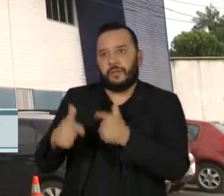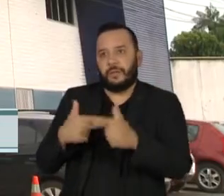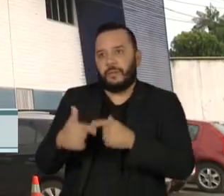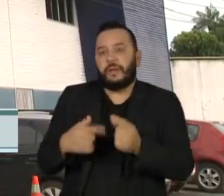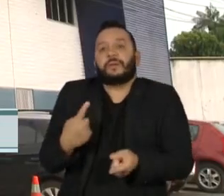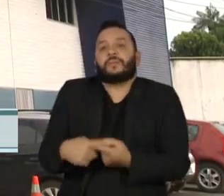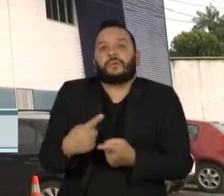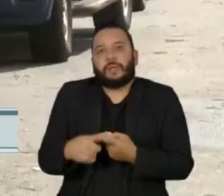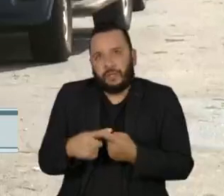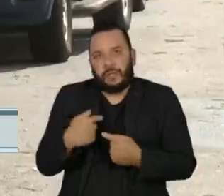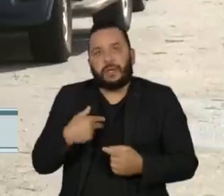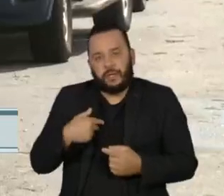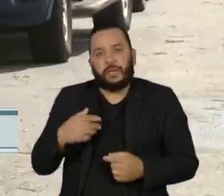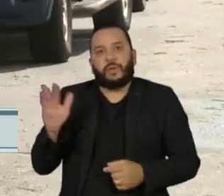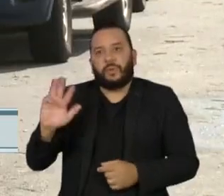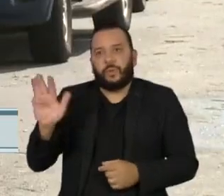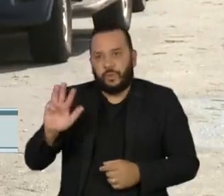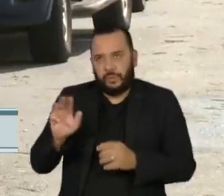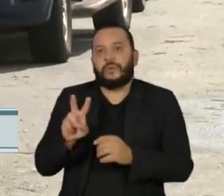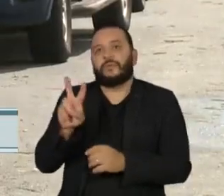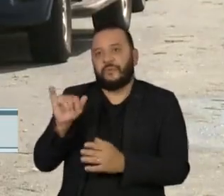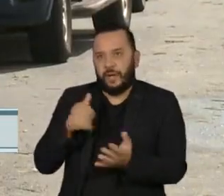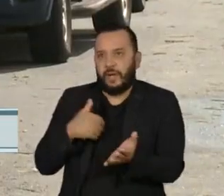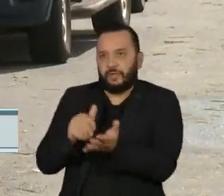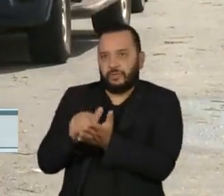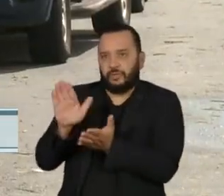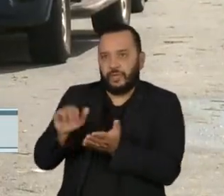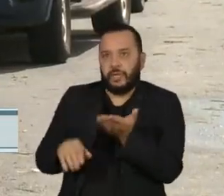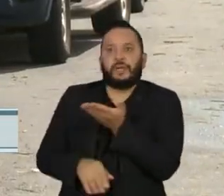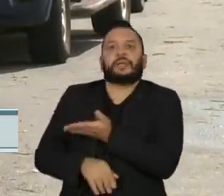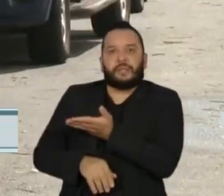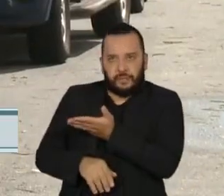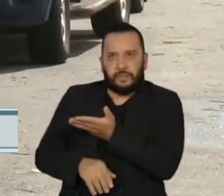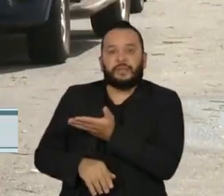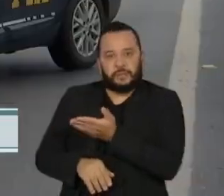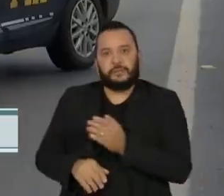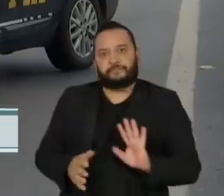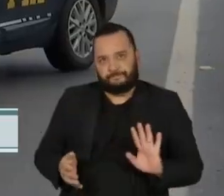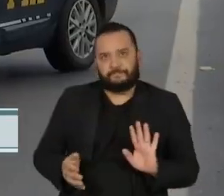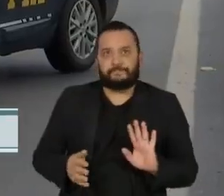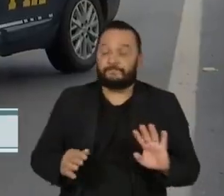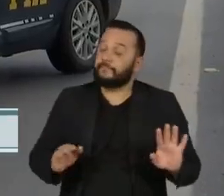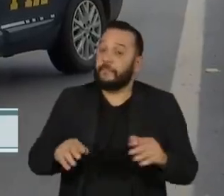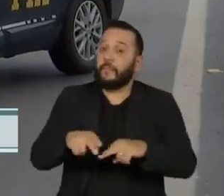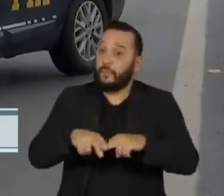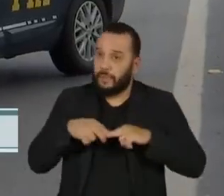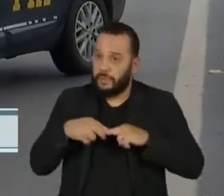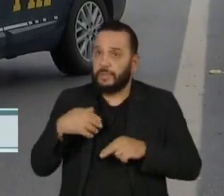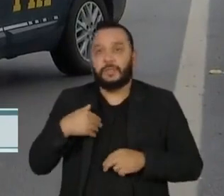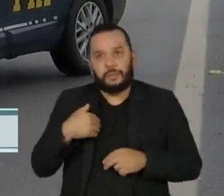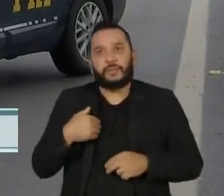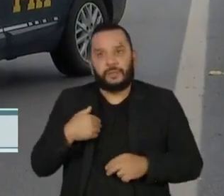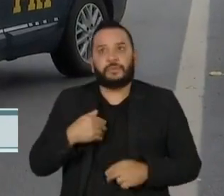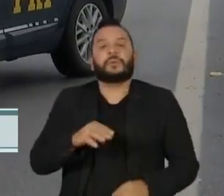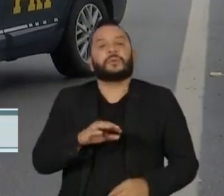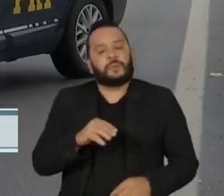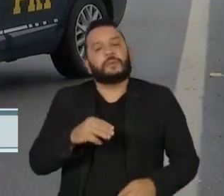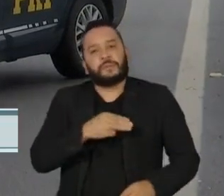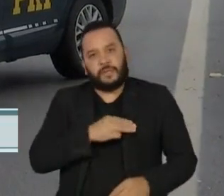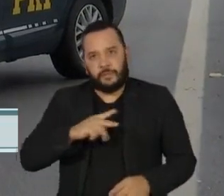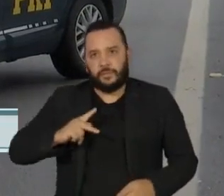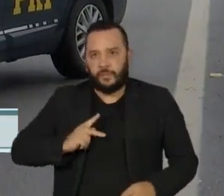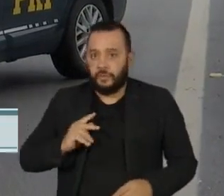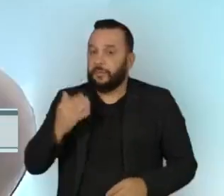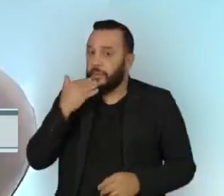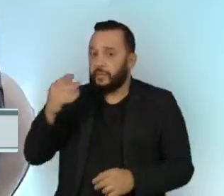seguirá na função durante o governo Lula que Tiraria qualquer efeito prático de um afastamento por isso o MPF deve recorrer da decisão